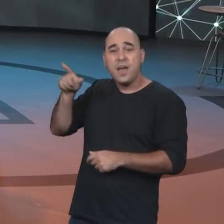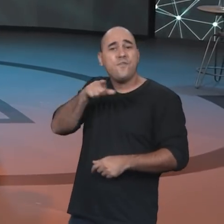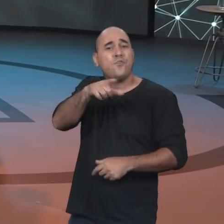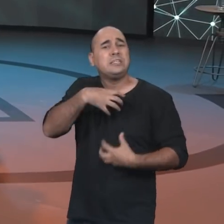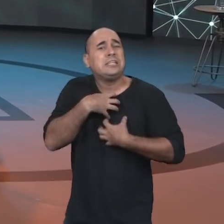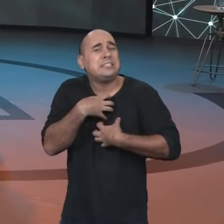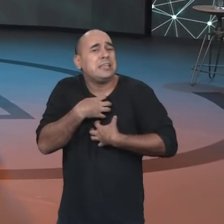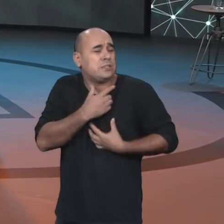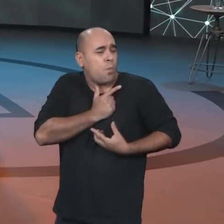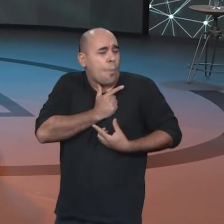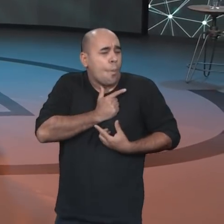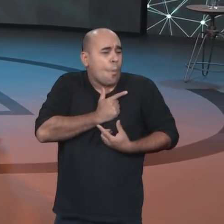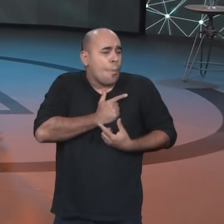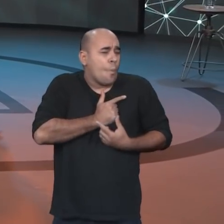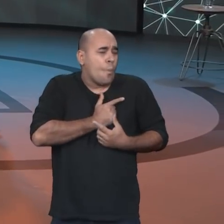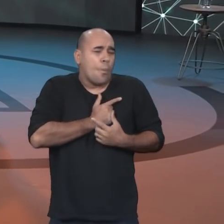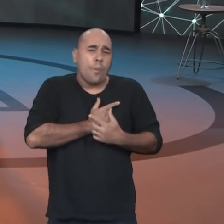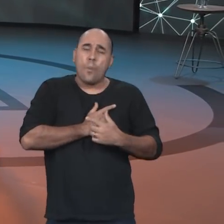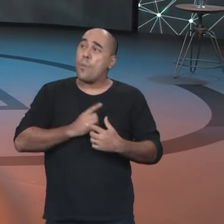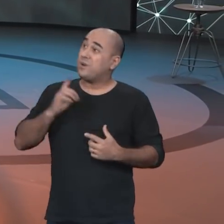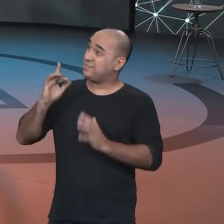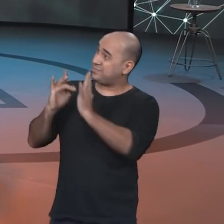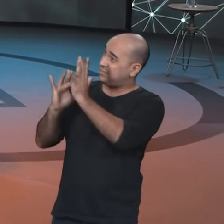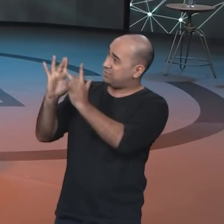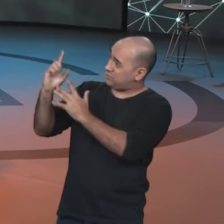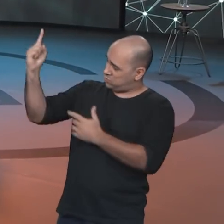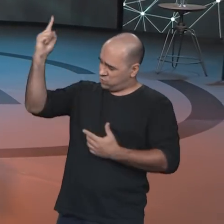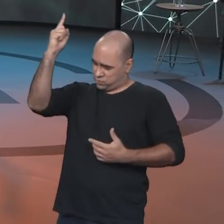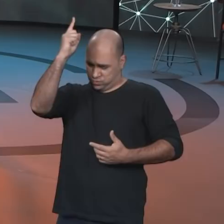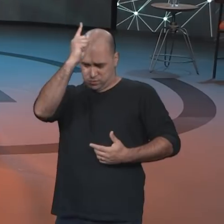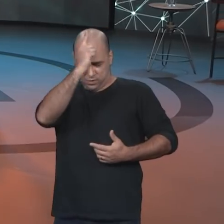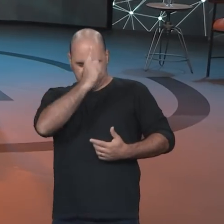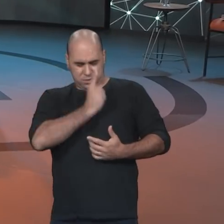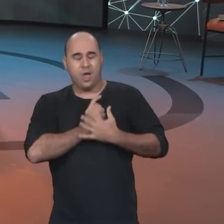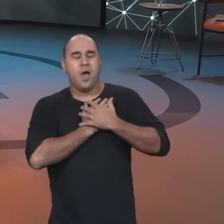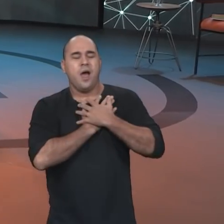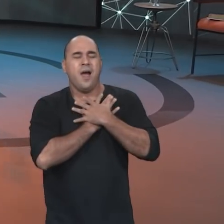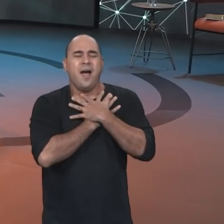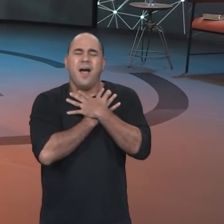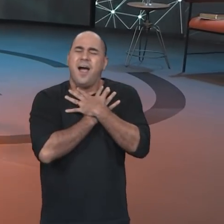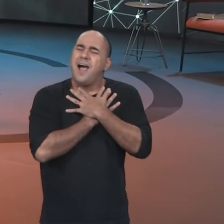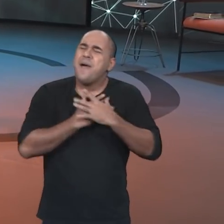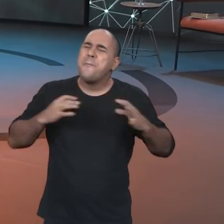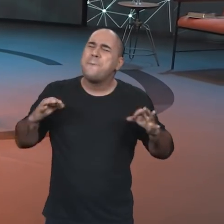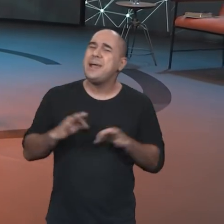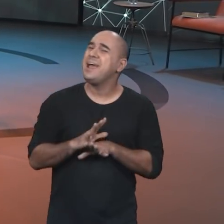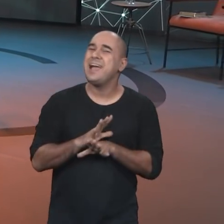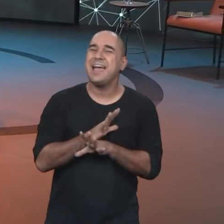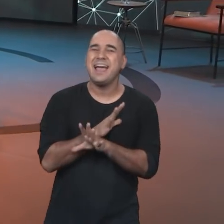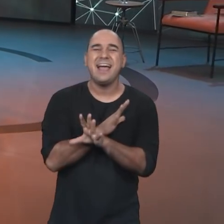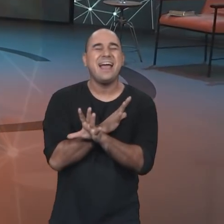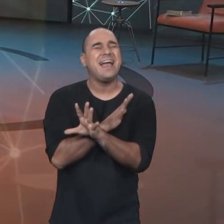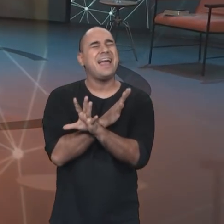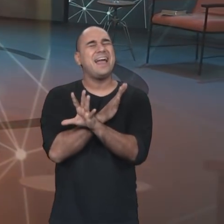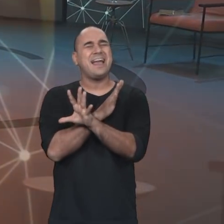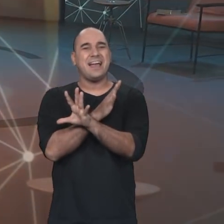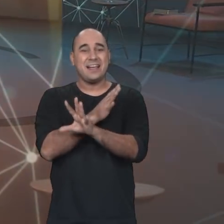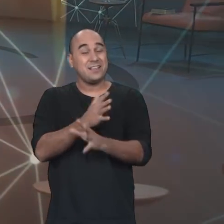preencher. Se tua vida Ele aceita, pra que mais